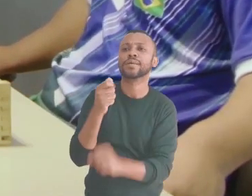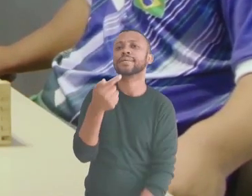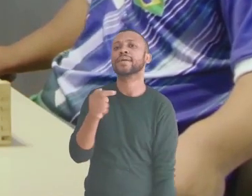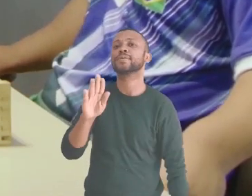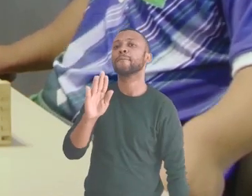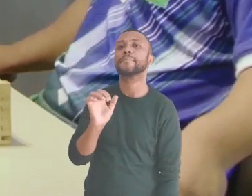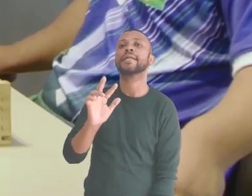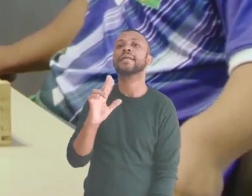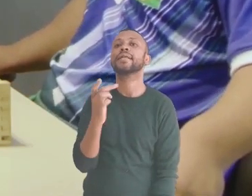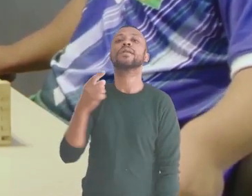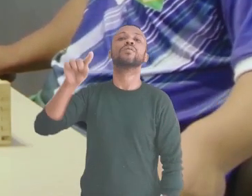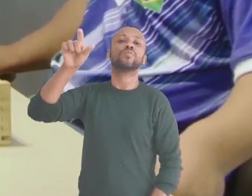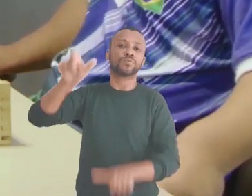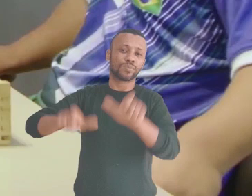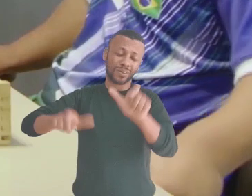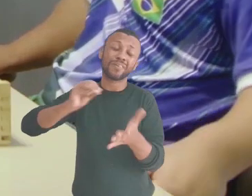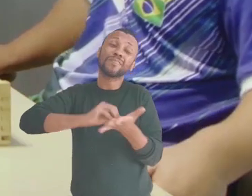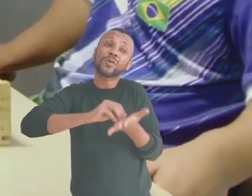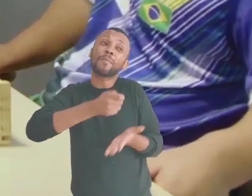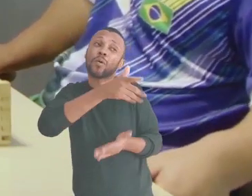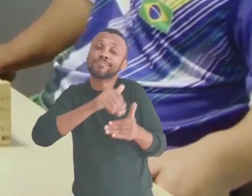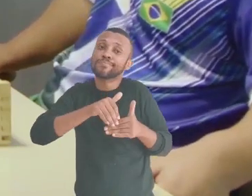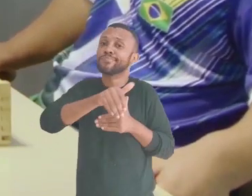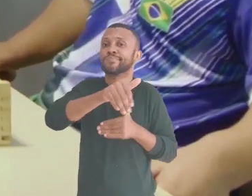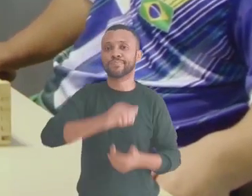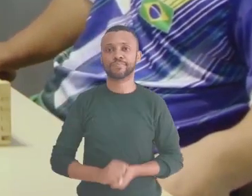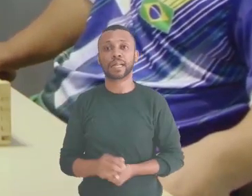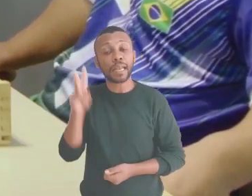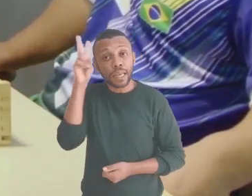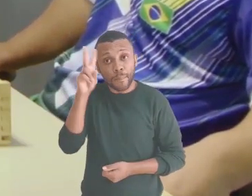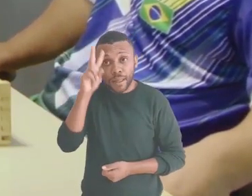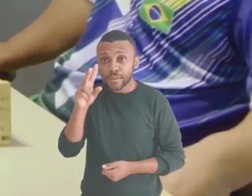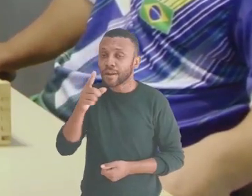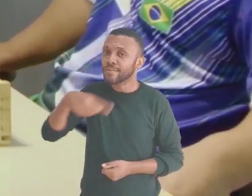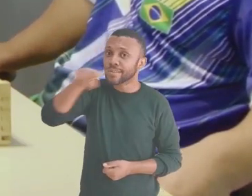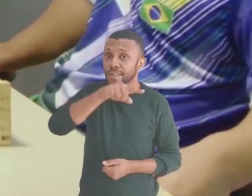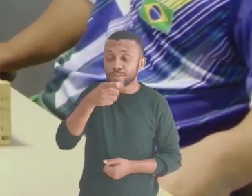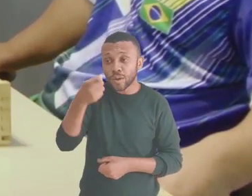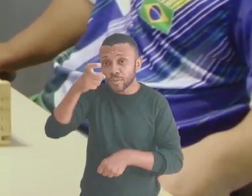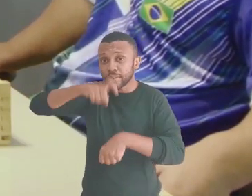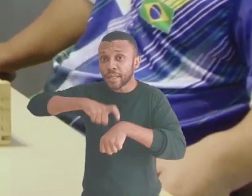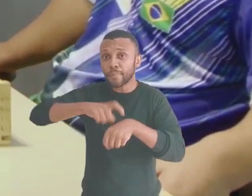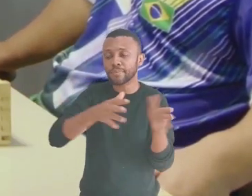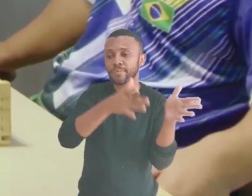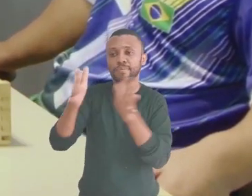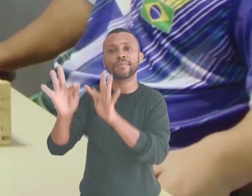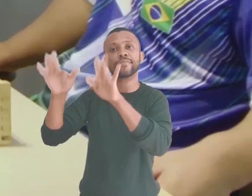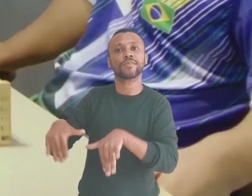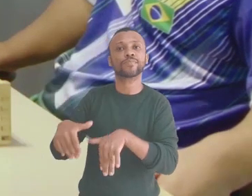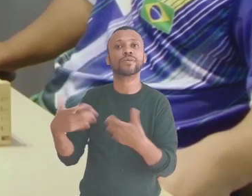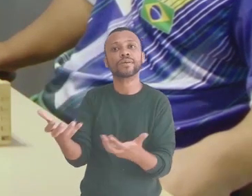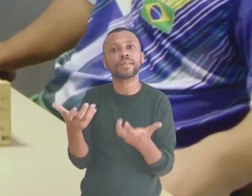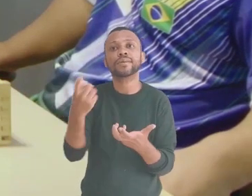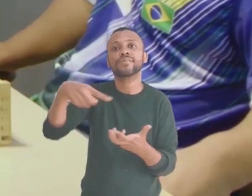falta pouco. Tá bom. Bom, lembrando a vocês que nosso tempo daqui a pouquinho vai expirar e gostaria que